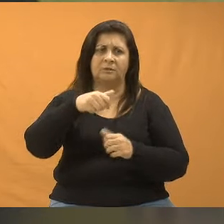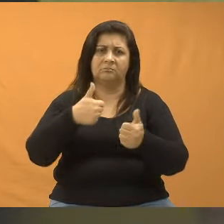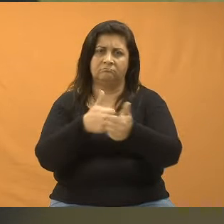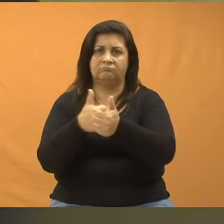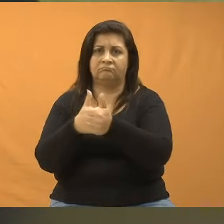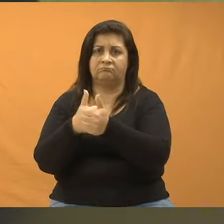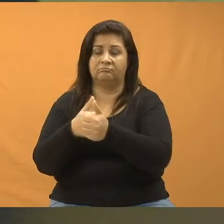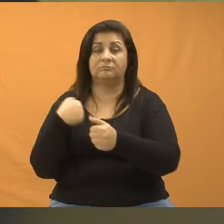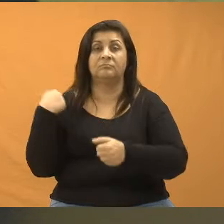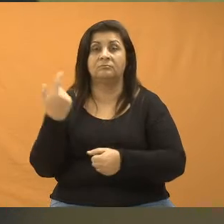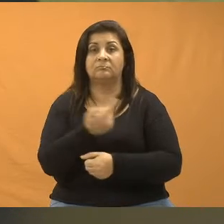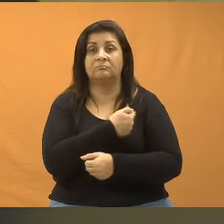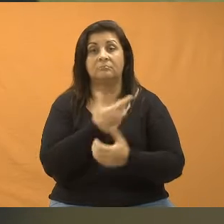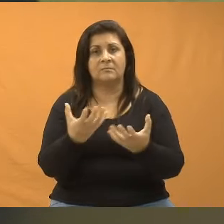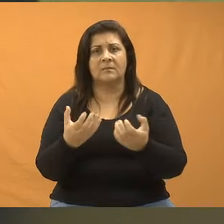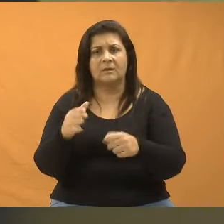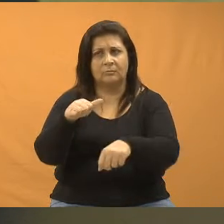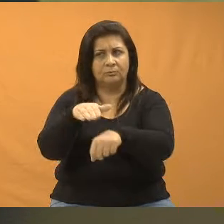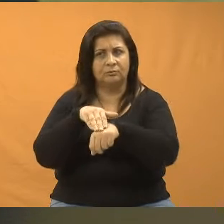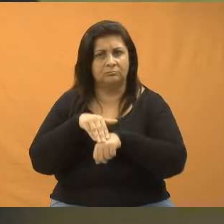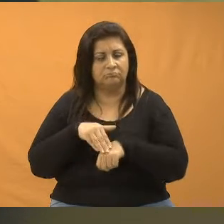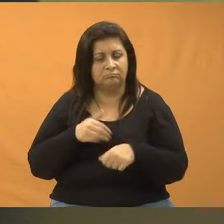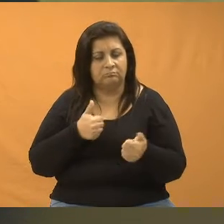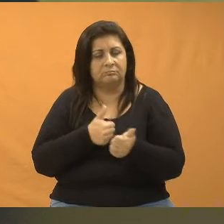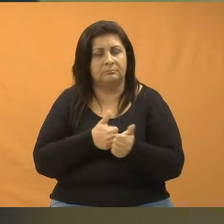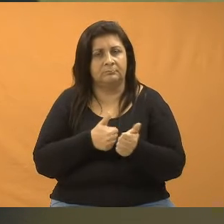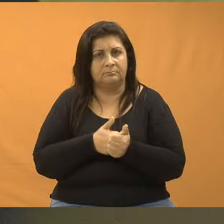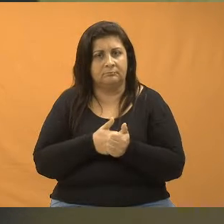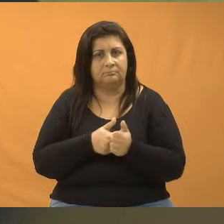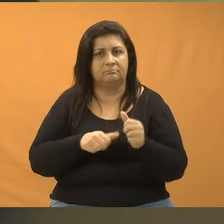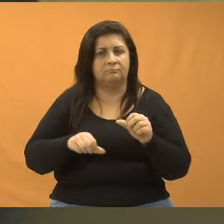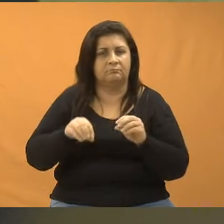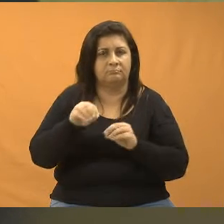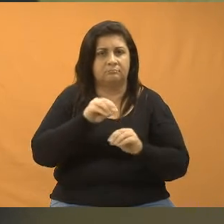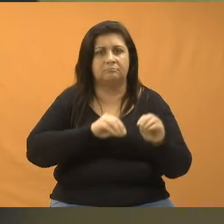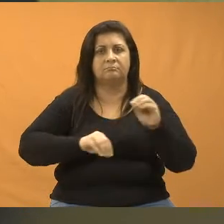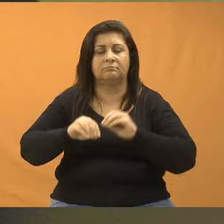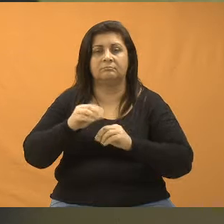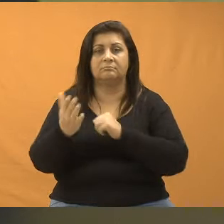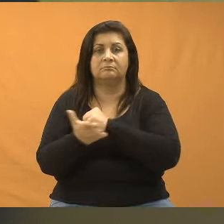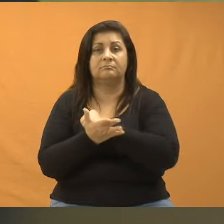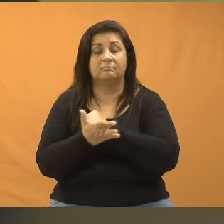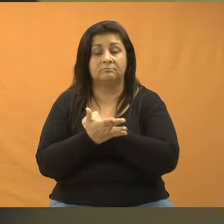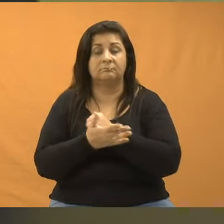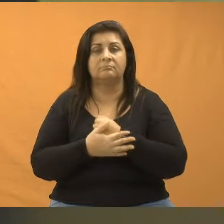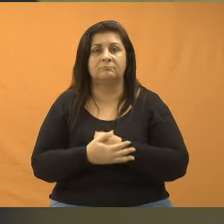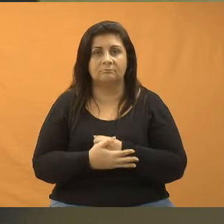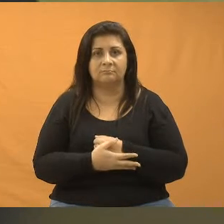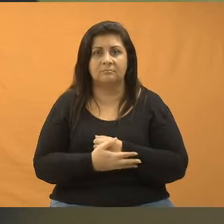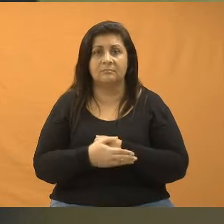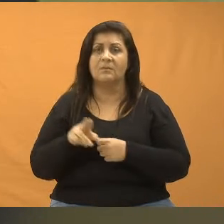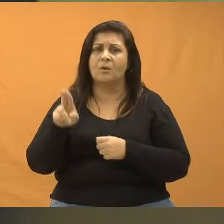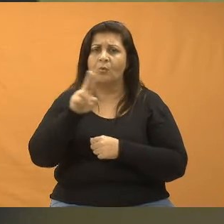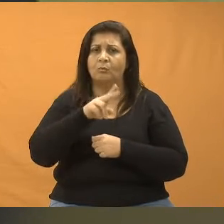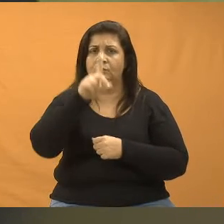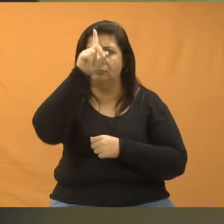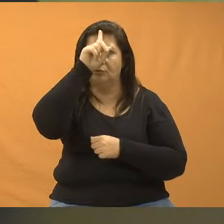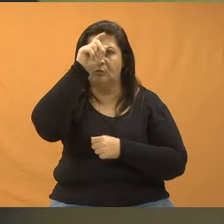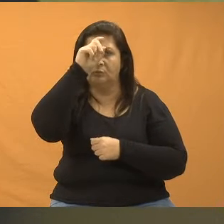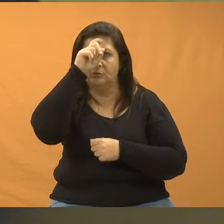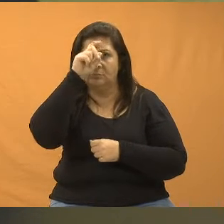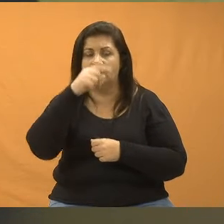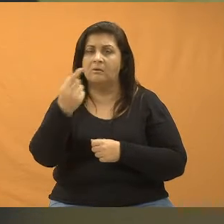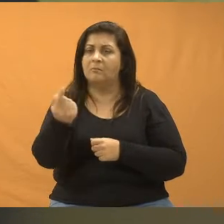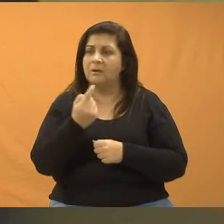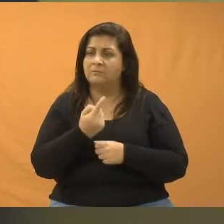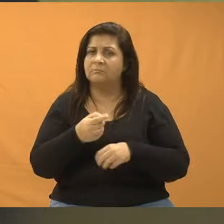quer trazer elas para perto nesse processo de reestruturação, para que elas possam utilizar a Santa Casa como, né, polo